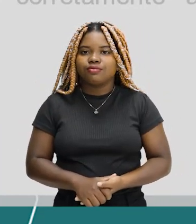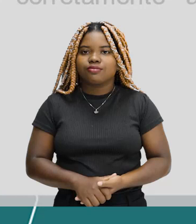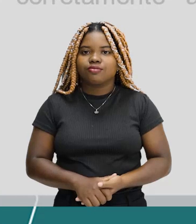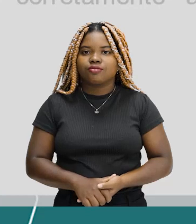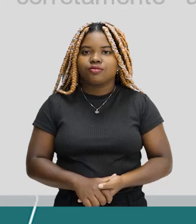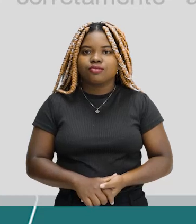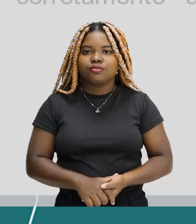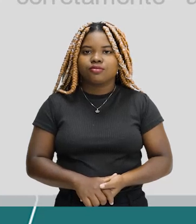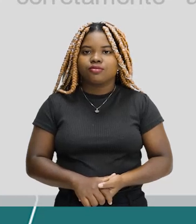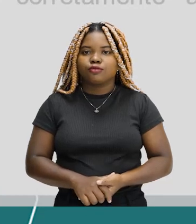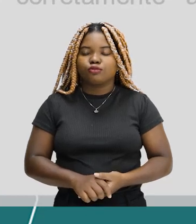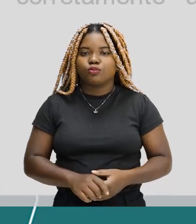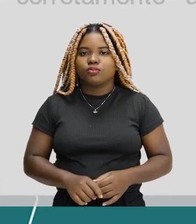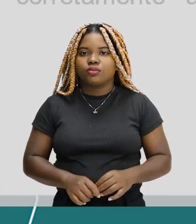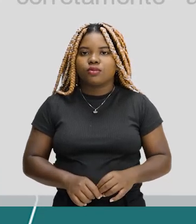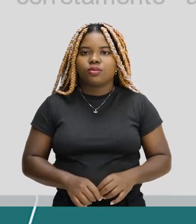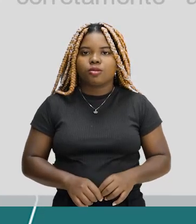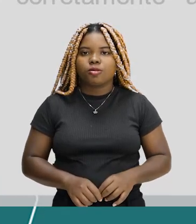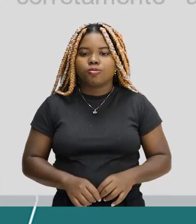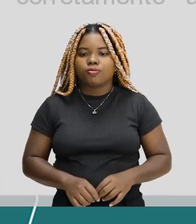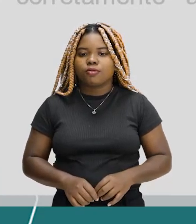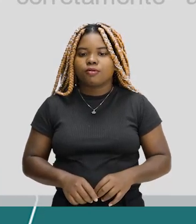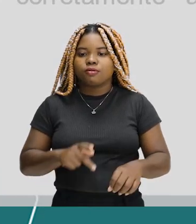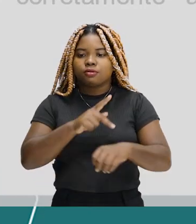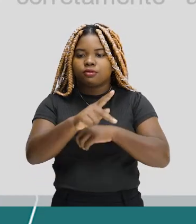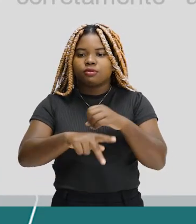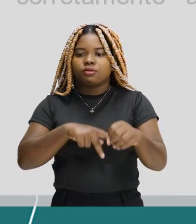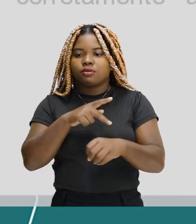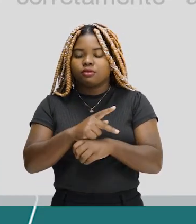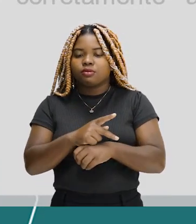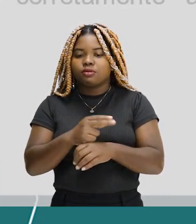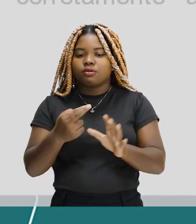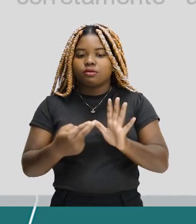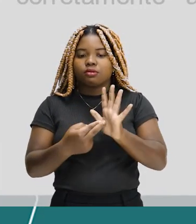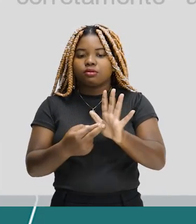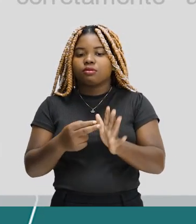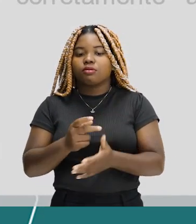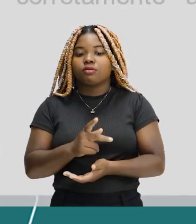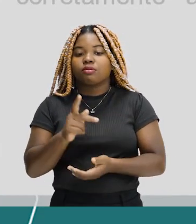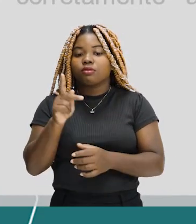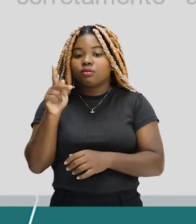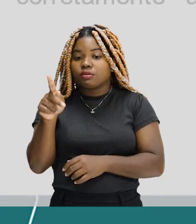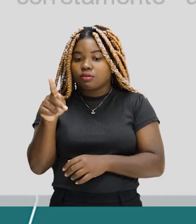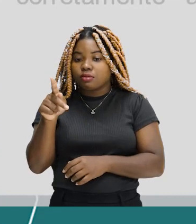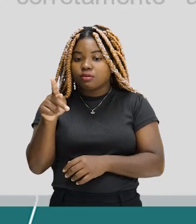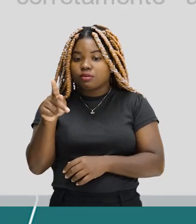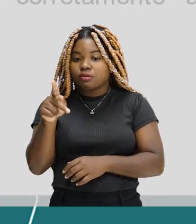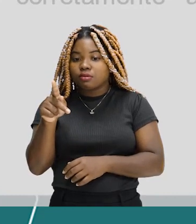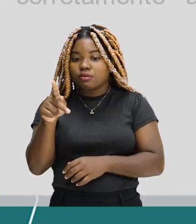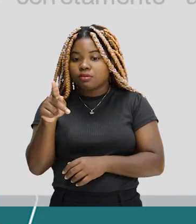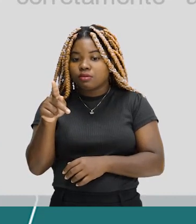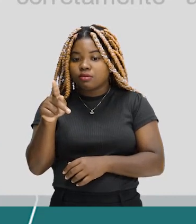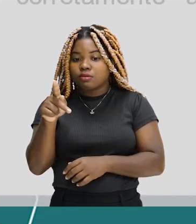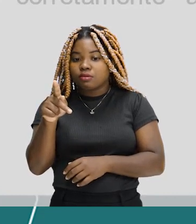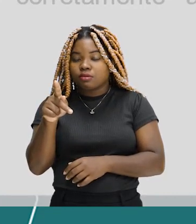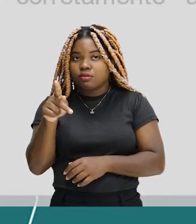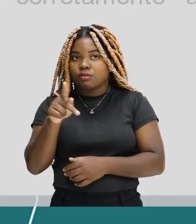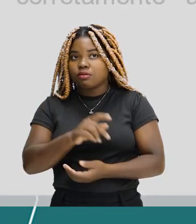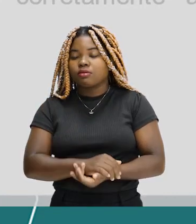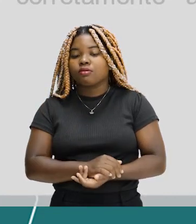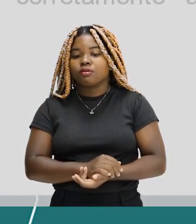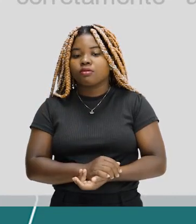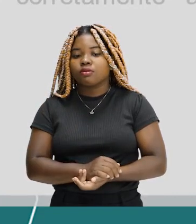lá na letra A, ele diz que o próton, vou representar pela letra P maiúscula, o próton ele é composto